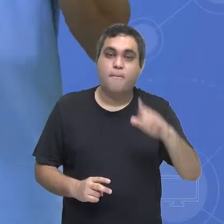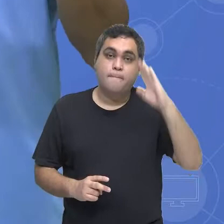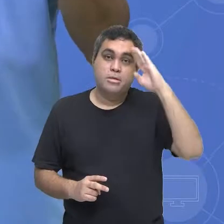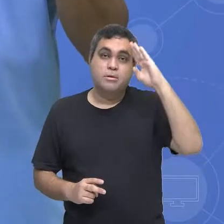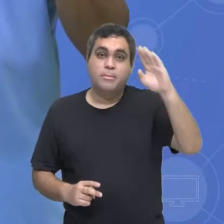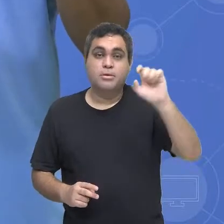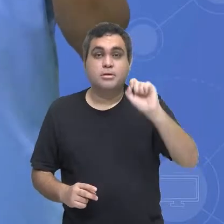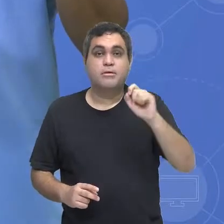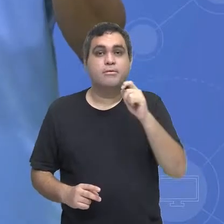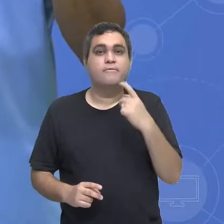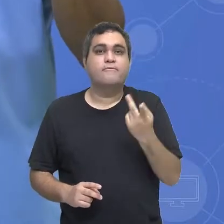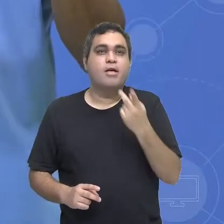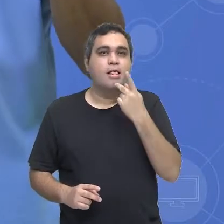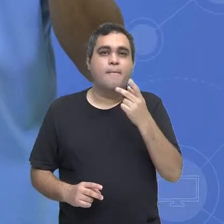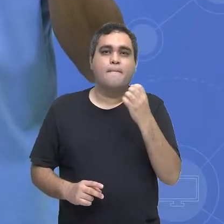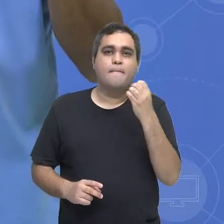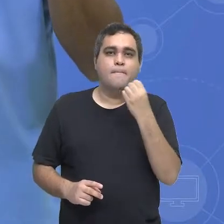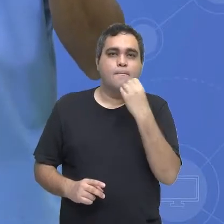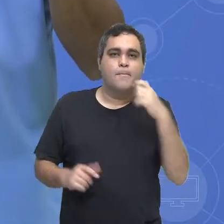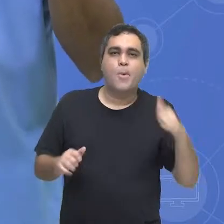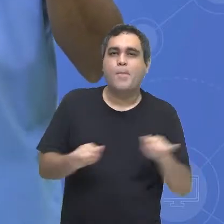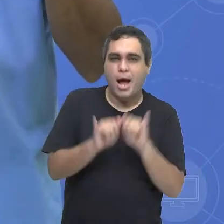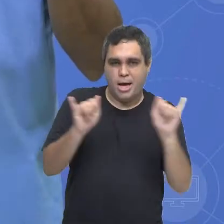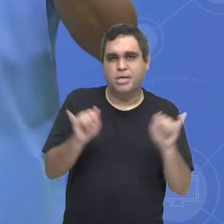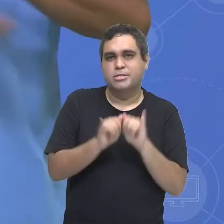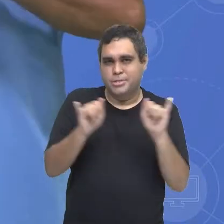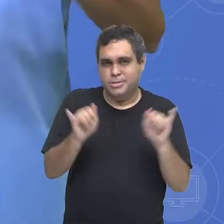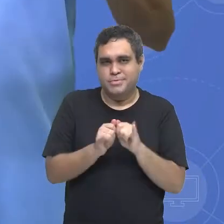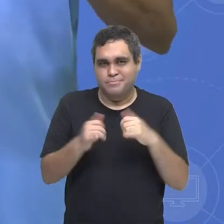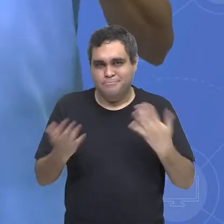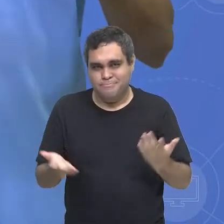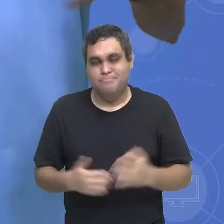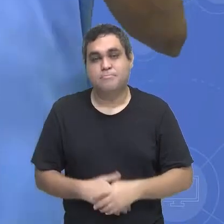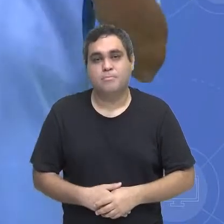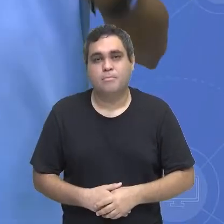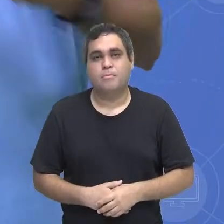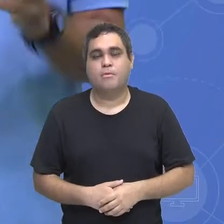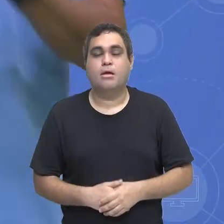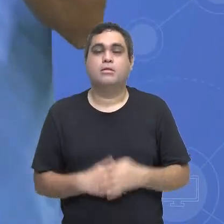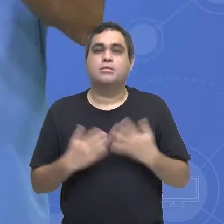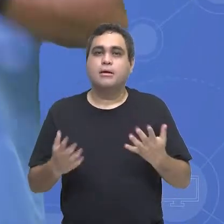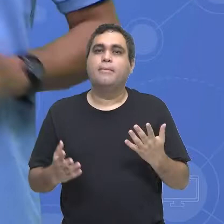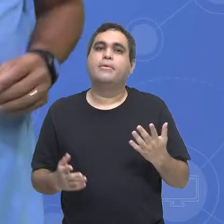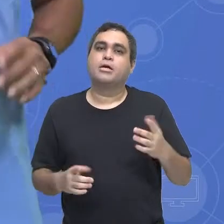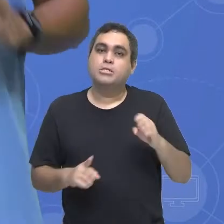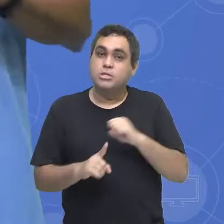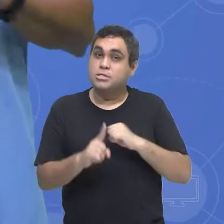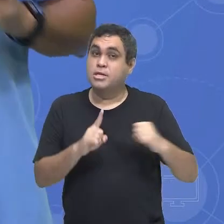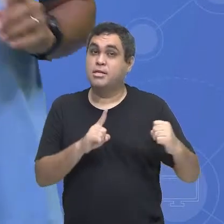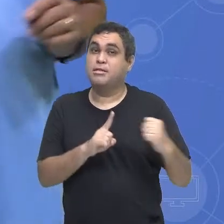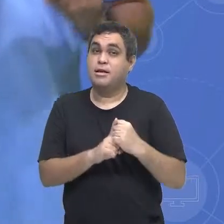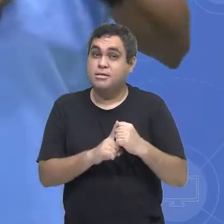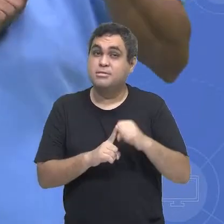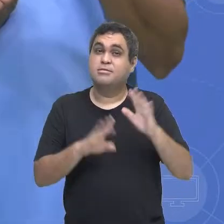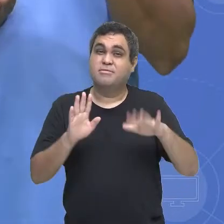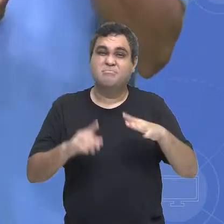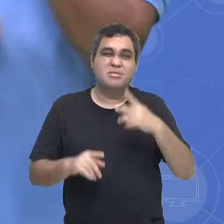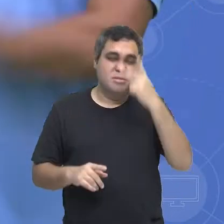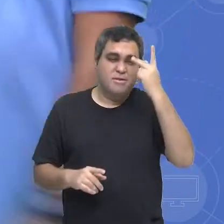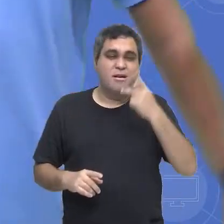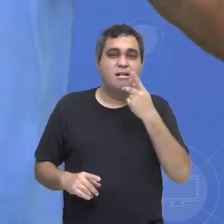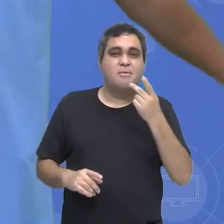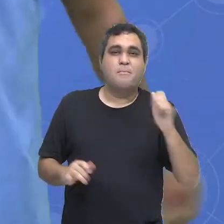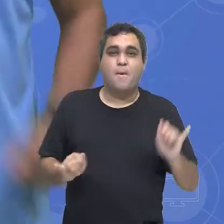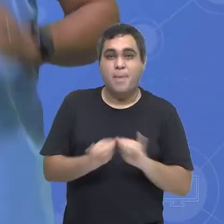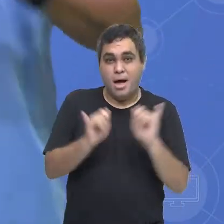a gente não falar besteira e não fazer besteira por aí, tá bom? Porque isso está muito comum na nossa sociedade hoje, daqui a pouco eu vou explicar por